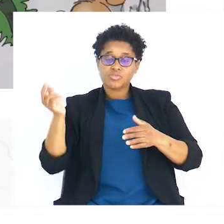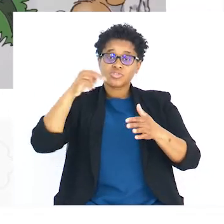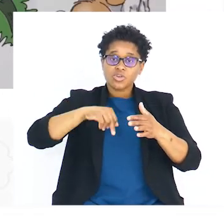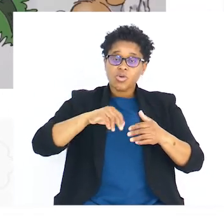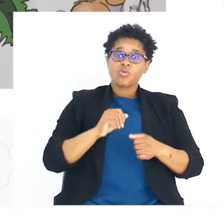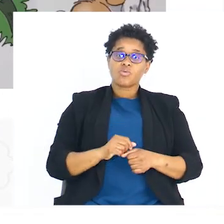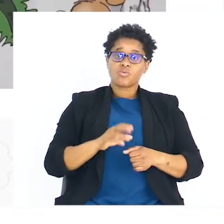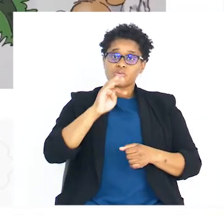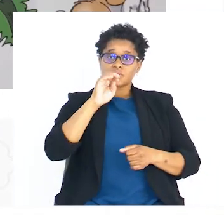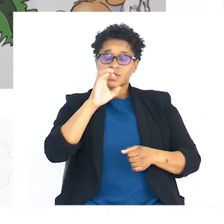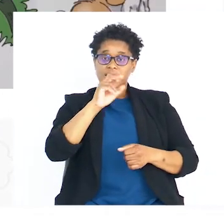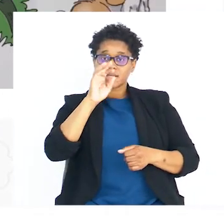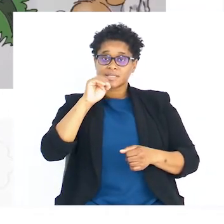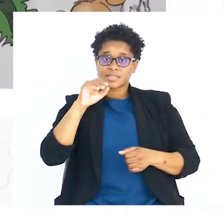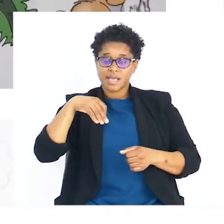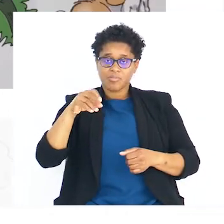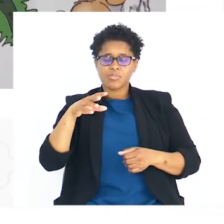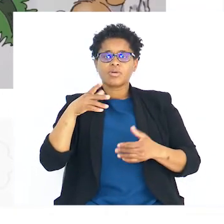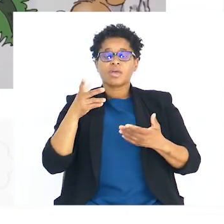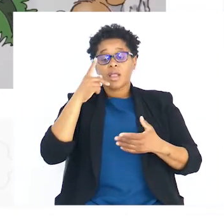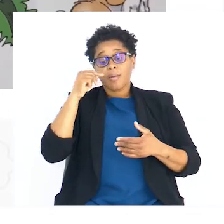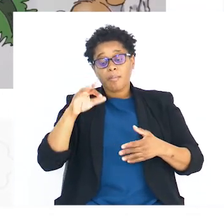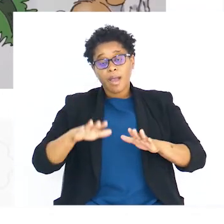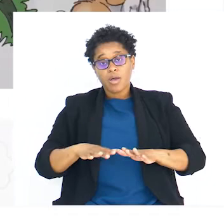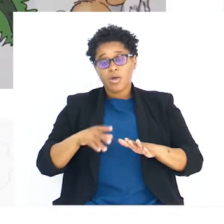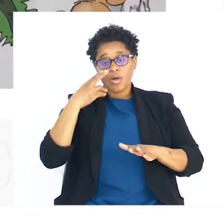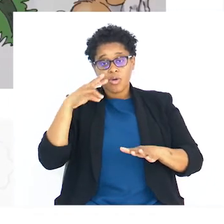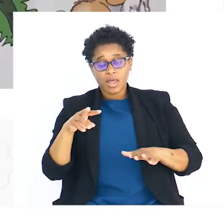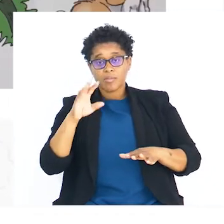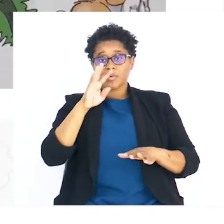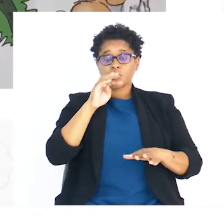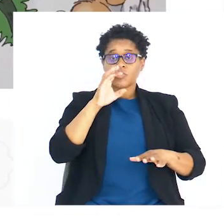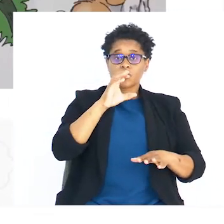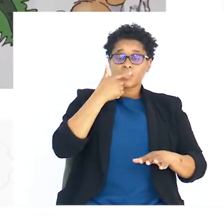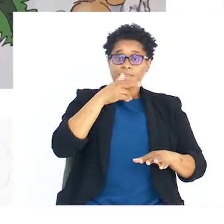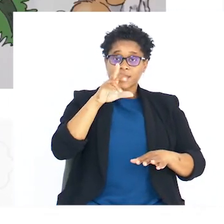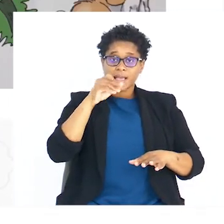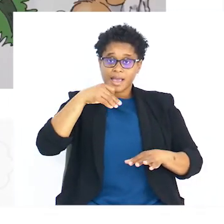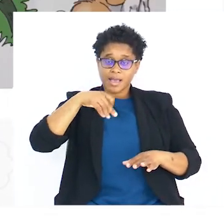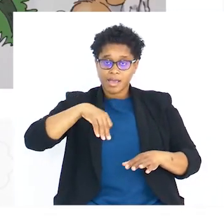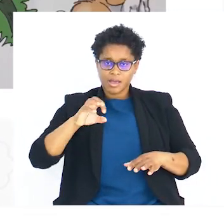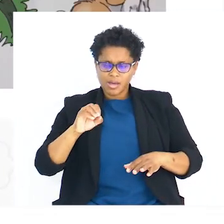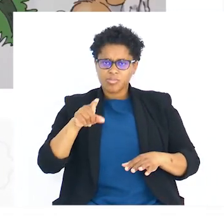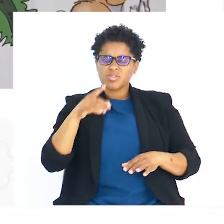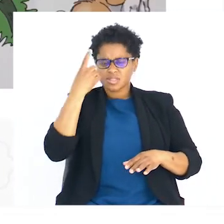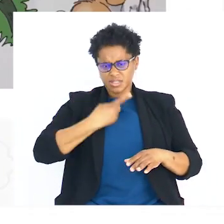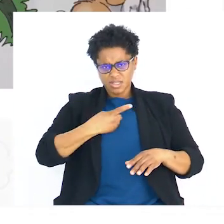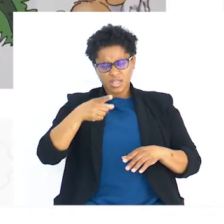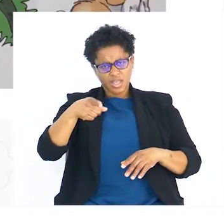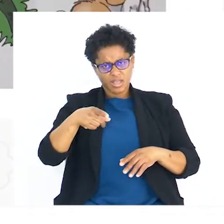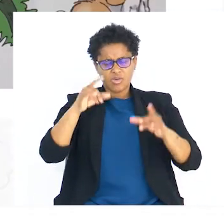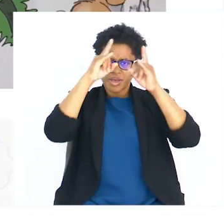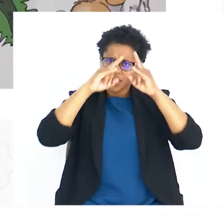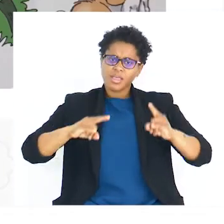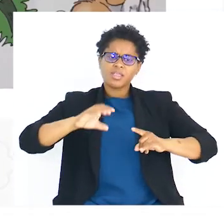caçapo parou a olhar para o sarrafo e para o trapo. Seria aquilo uma tenda ou uma